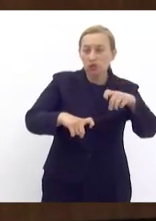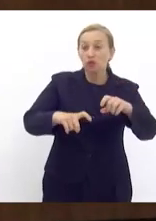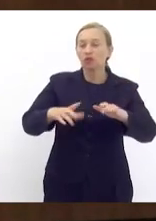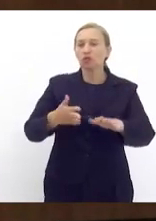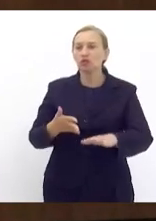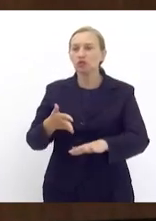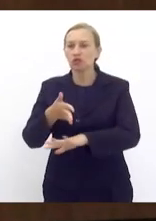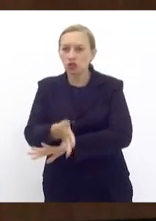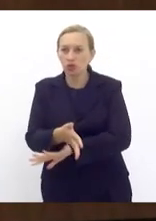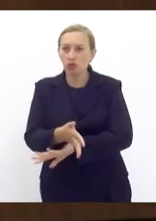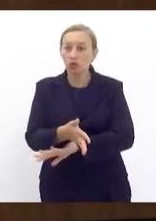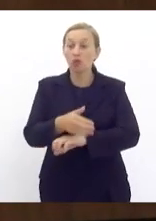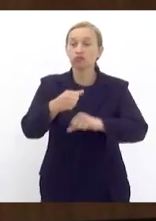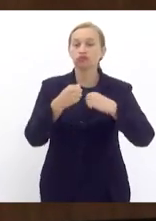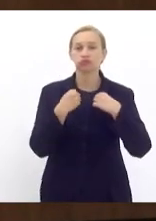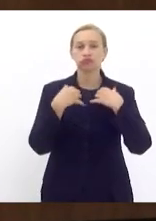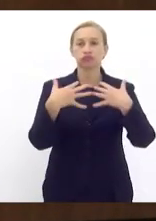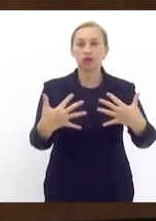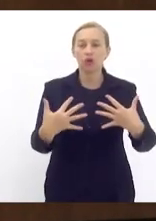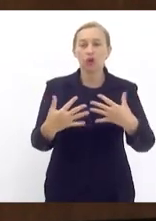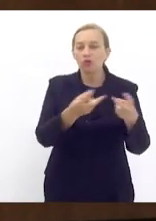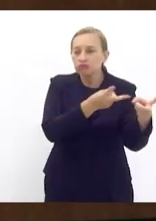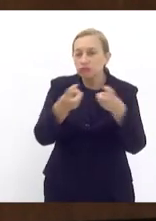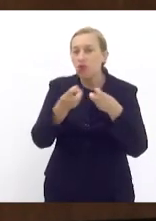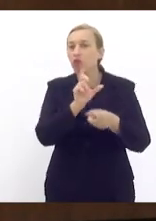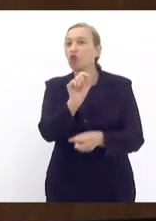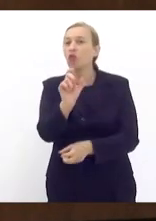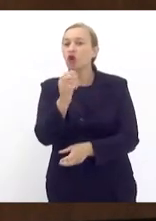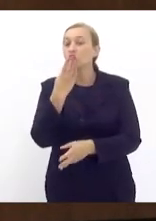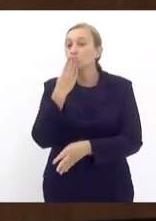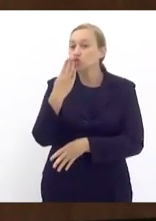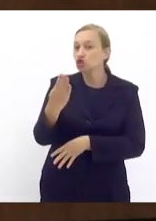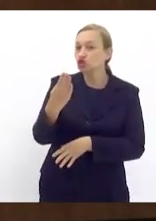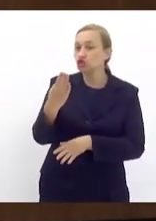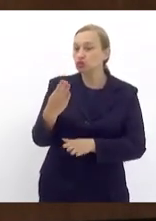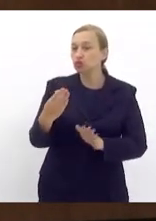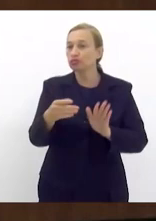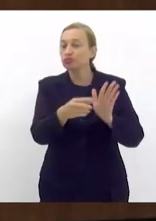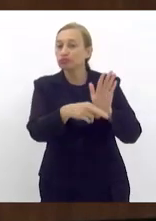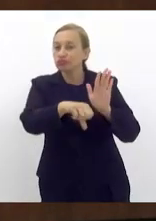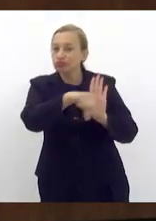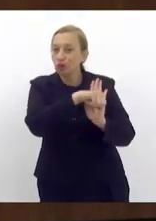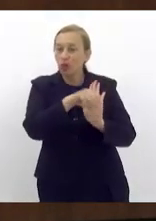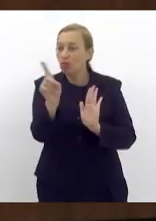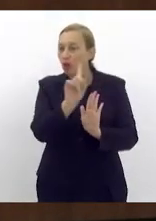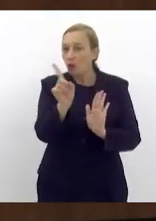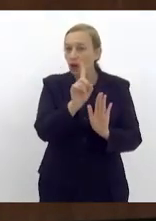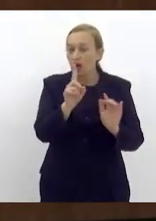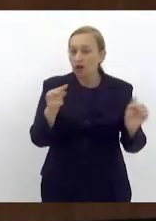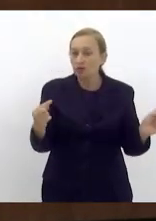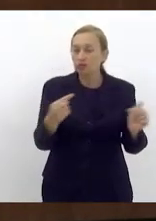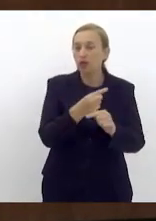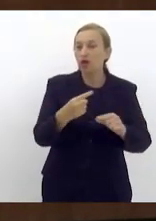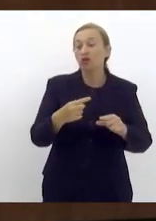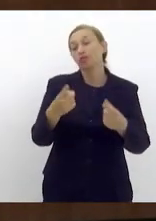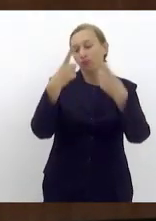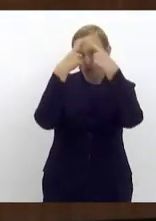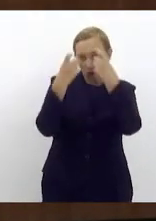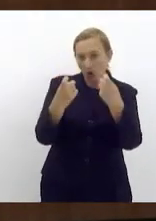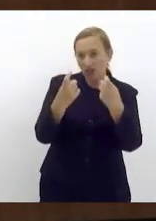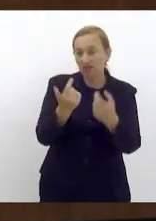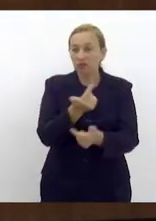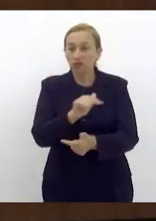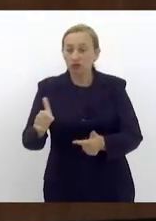chegou à audiência se verificou que o tipo penal não era adequado porque não houve violência ou grave ameaça,